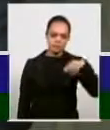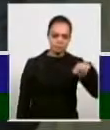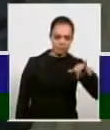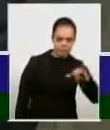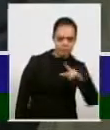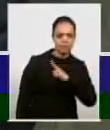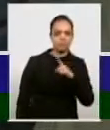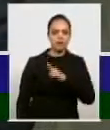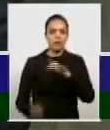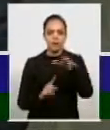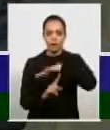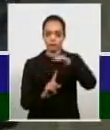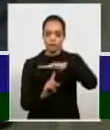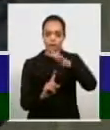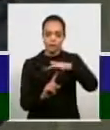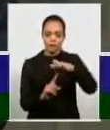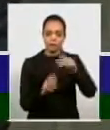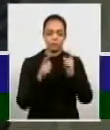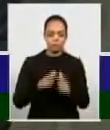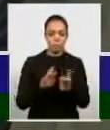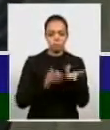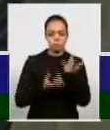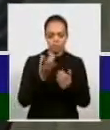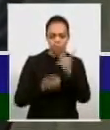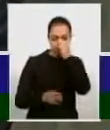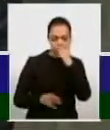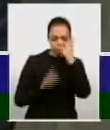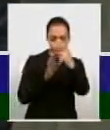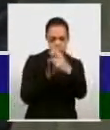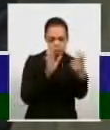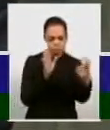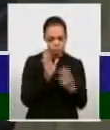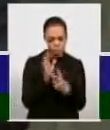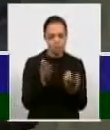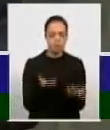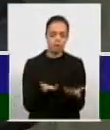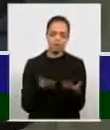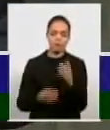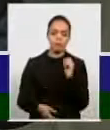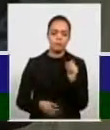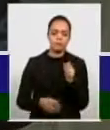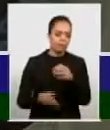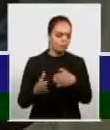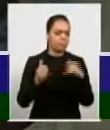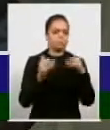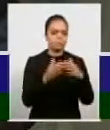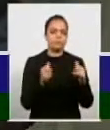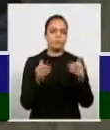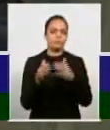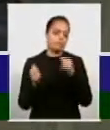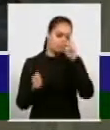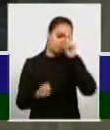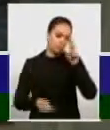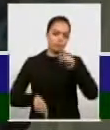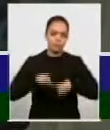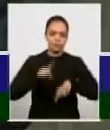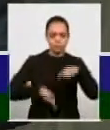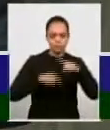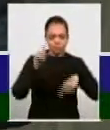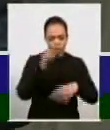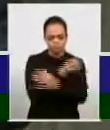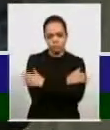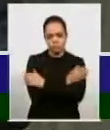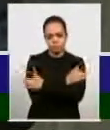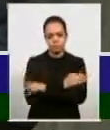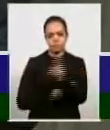bairro Planalto com Tancredo Neves, aos domingos pela manhã. Então, já é um clamor dos comerciantes ali, vai um abraço para